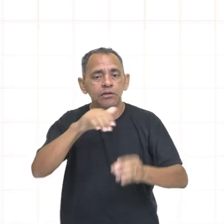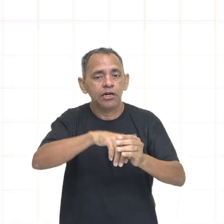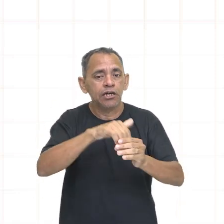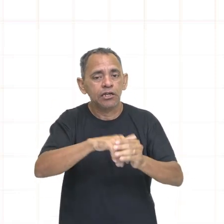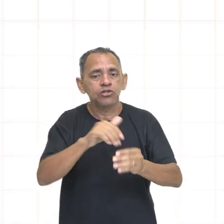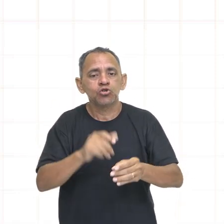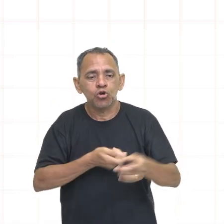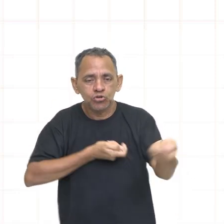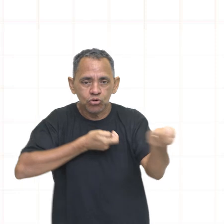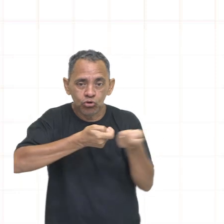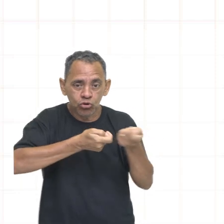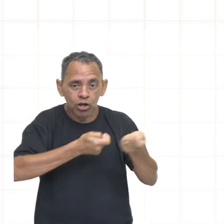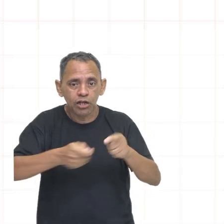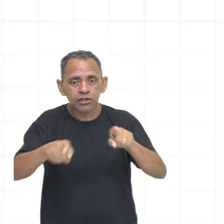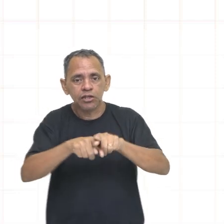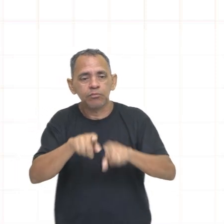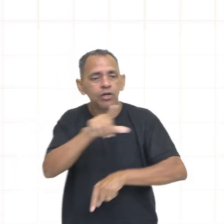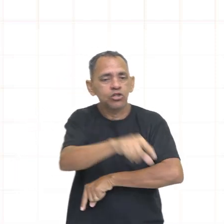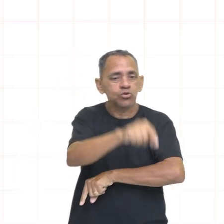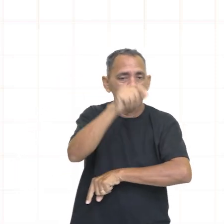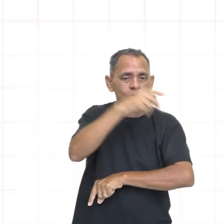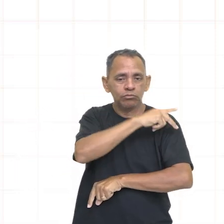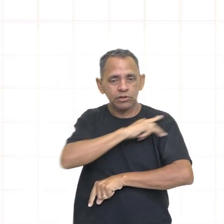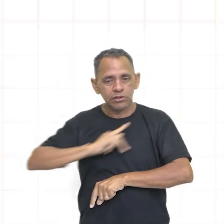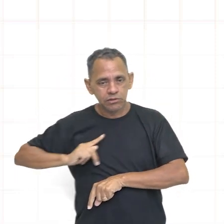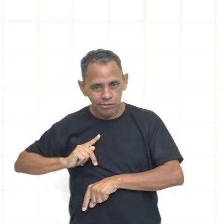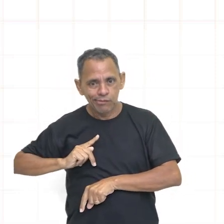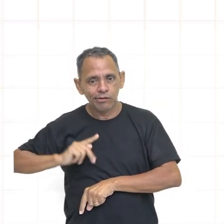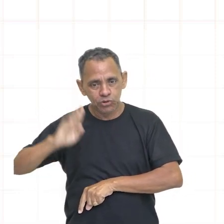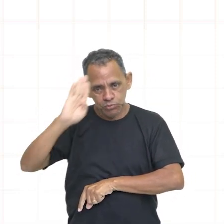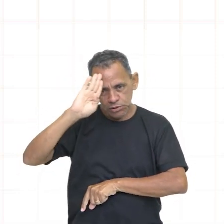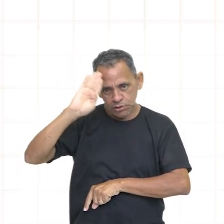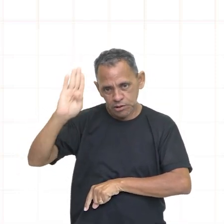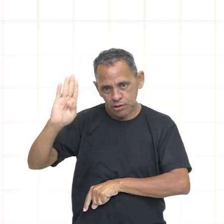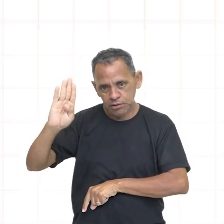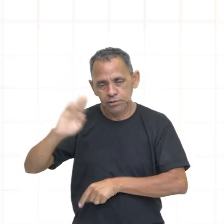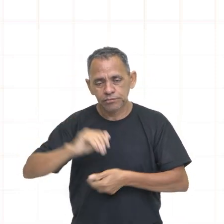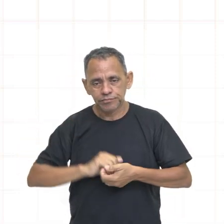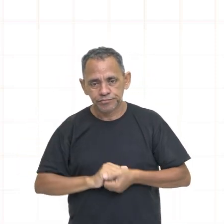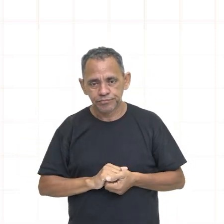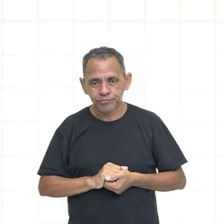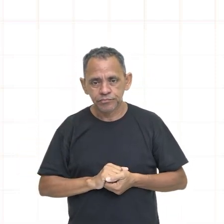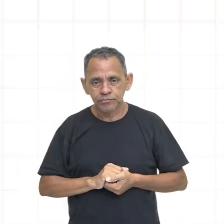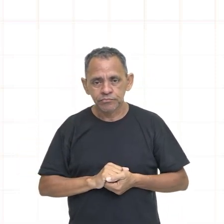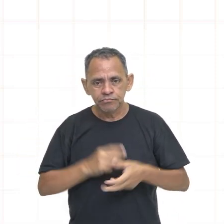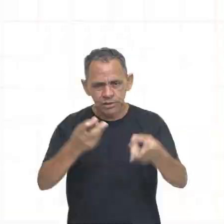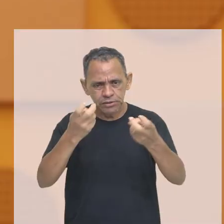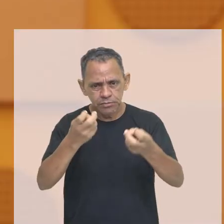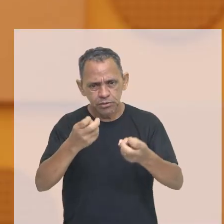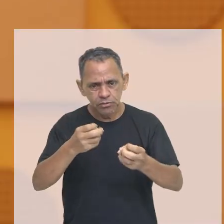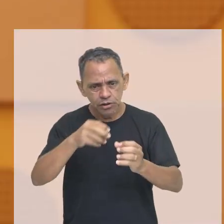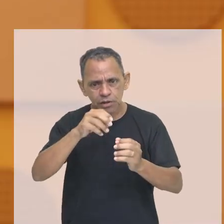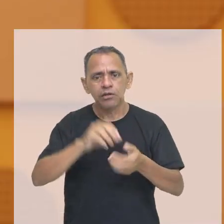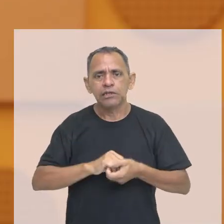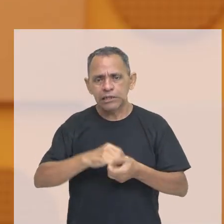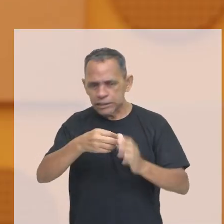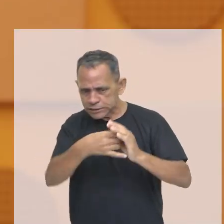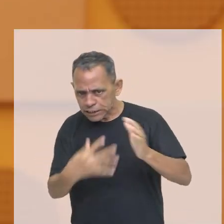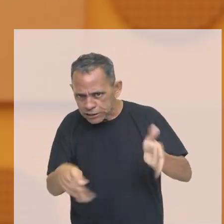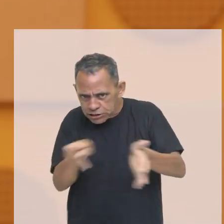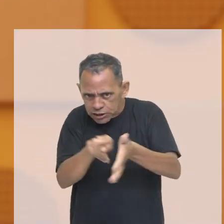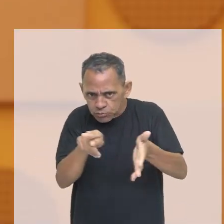a nomeação de presidente por via militar. Então, observem que todas essas características estão